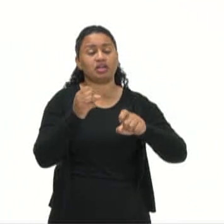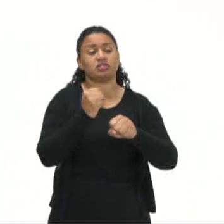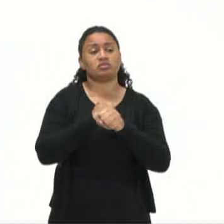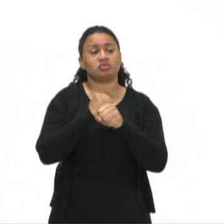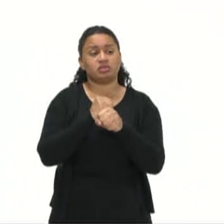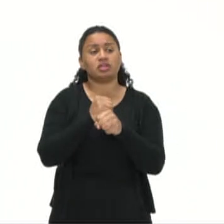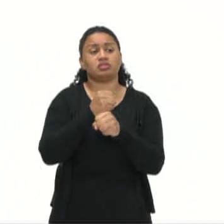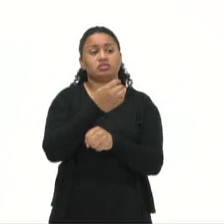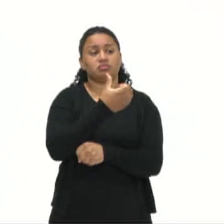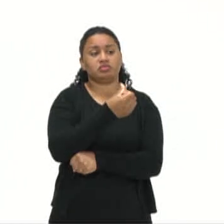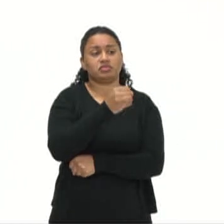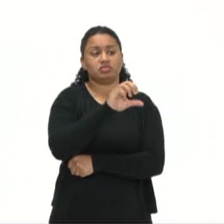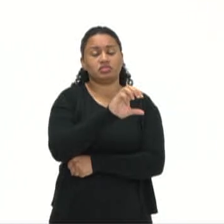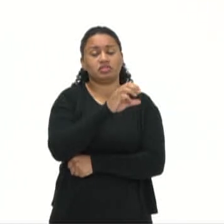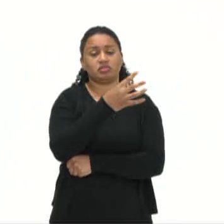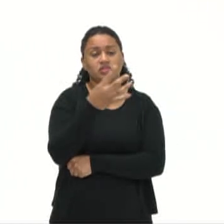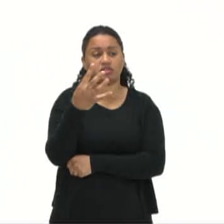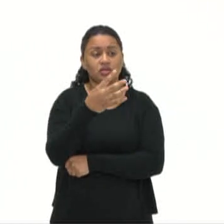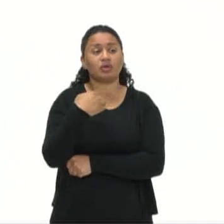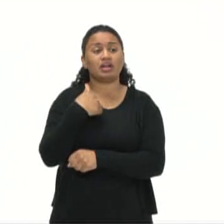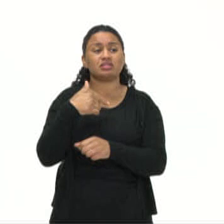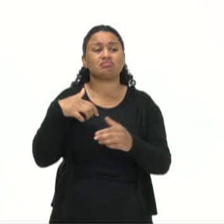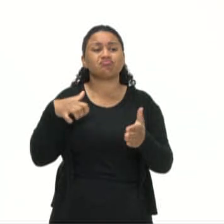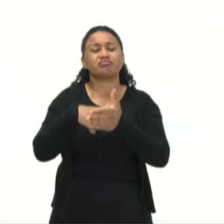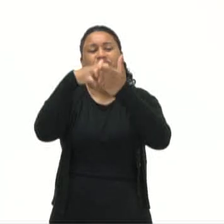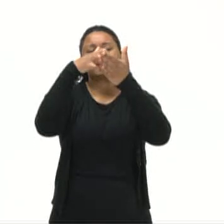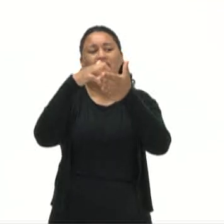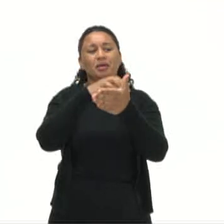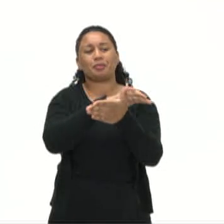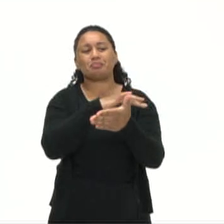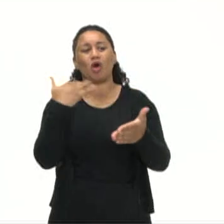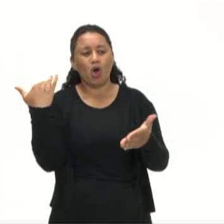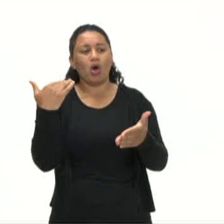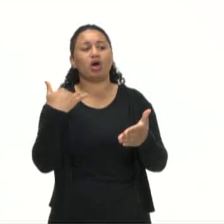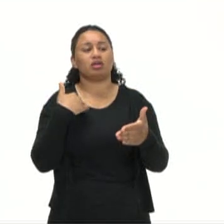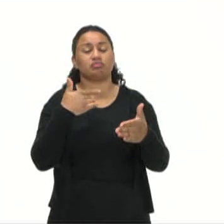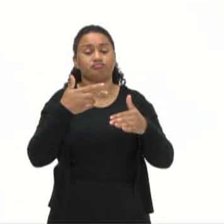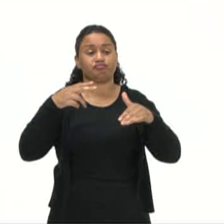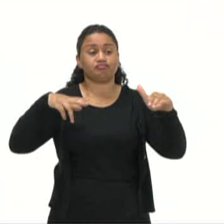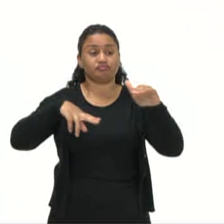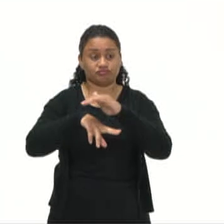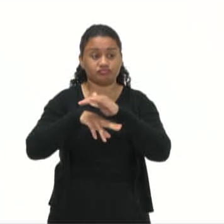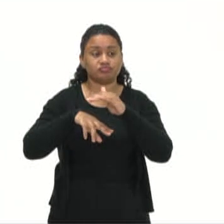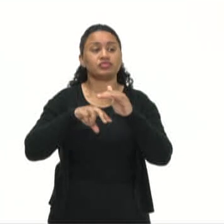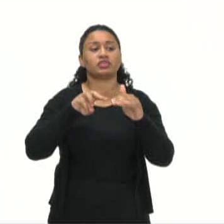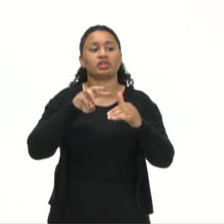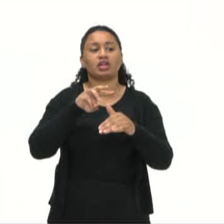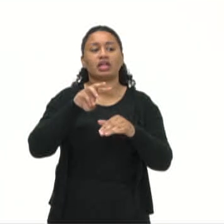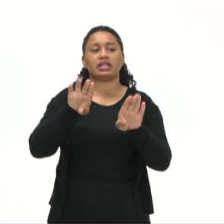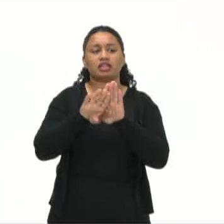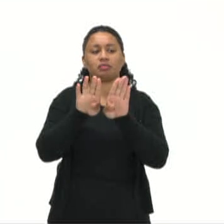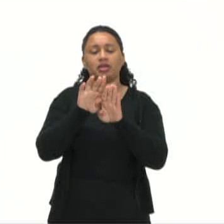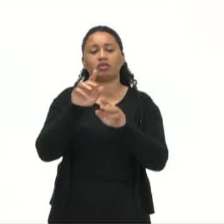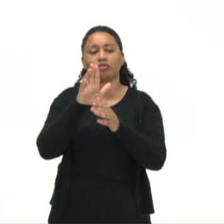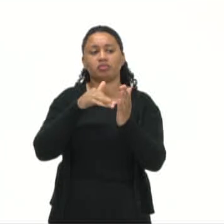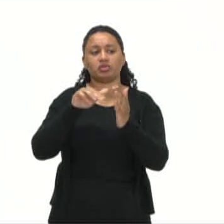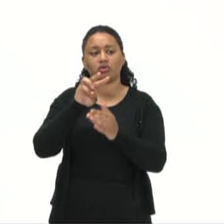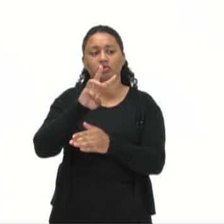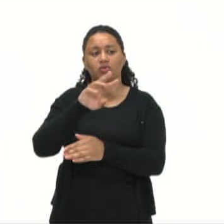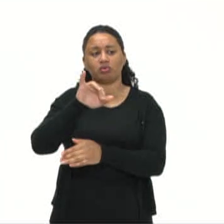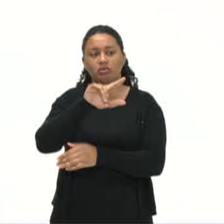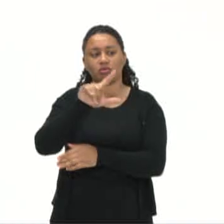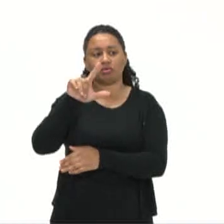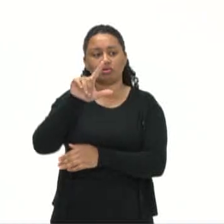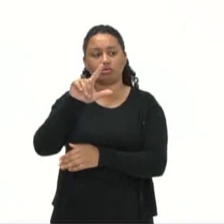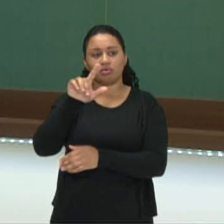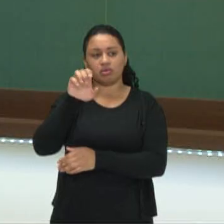Jackson Pollock se envolve num acidente de carro e falece no auge de sua carreira. Em seu enterro, William de Kooning, que era pintor também, e por muitos foi considerado